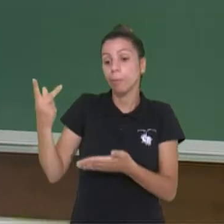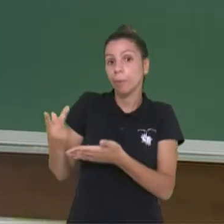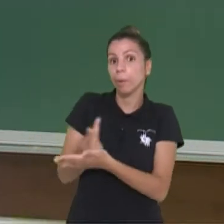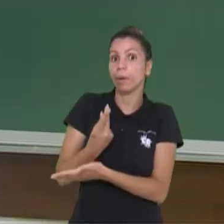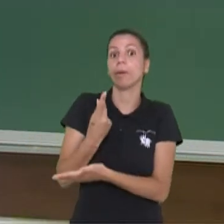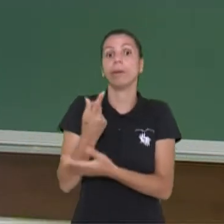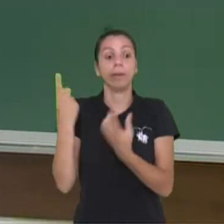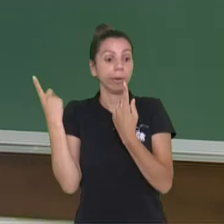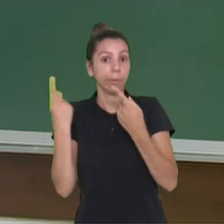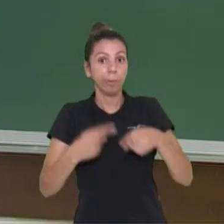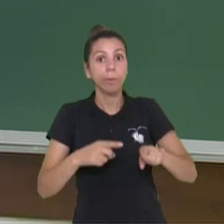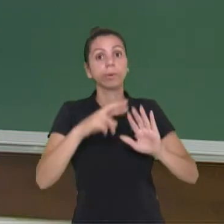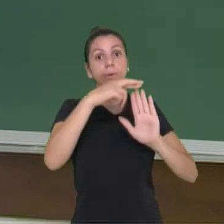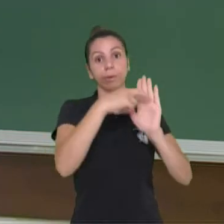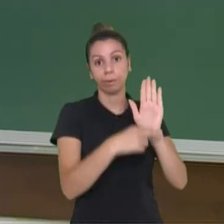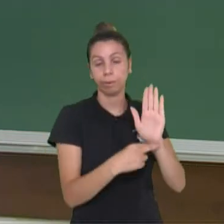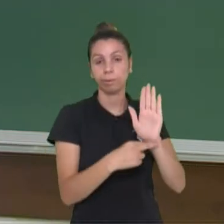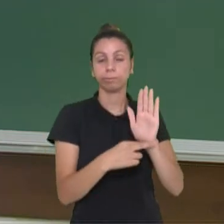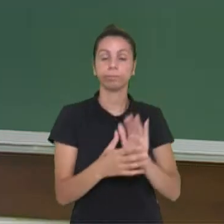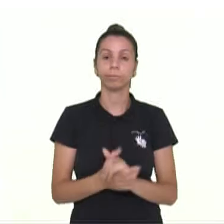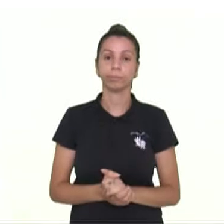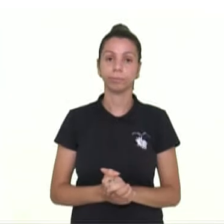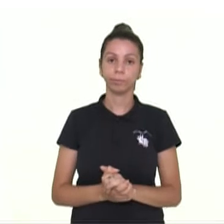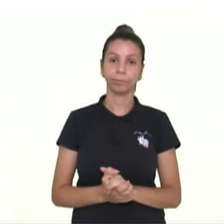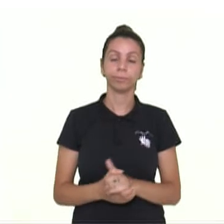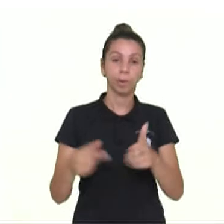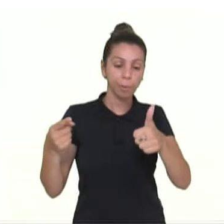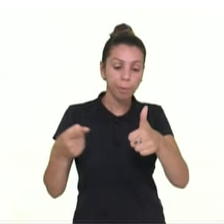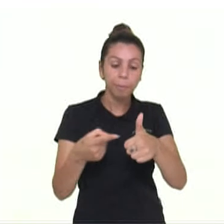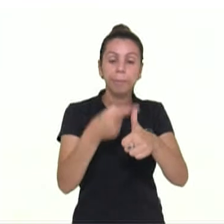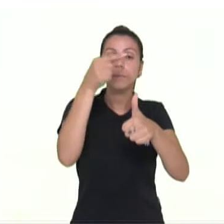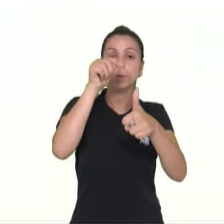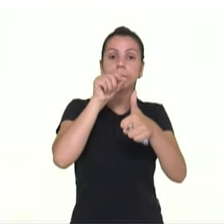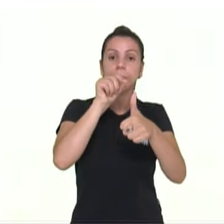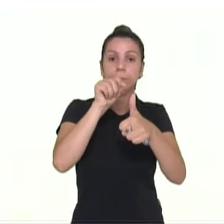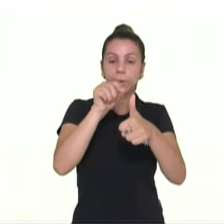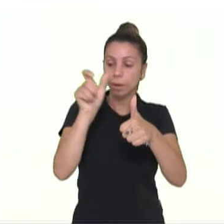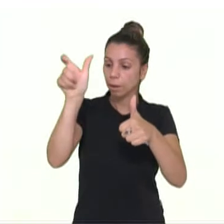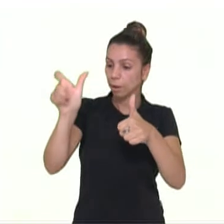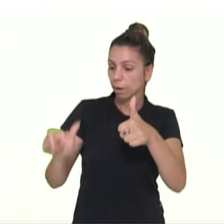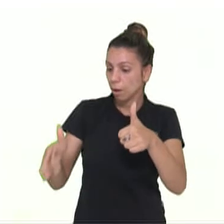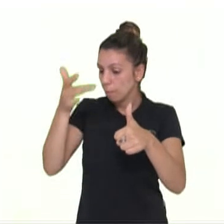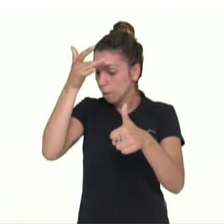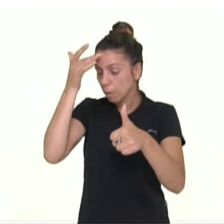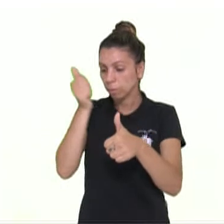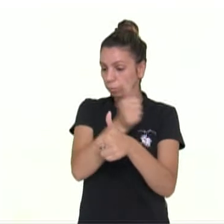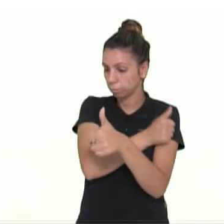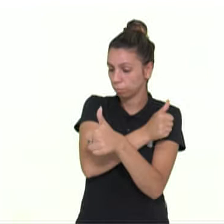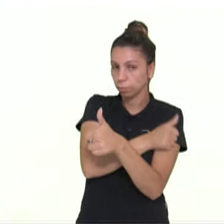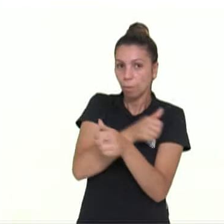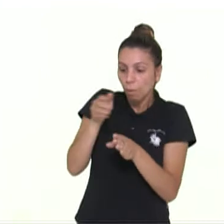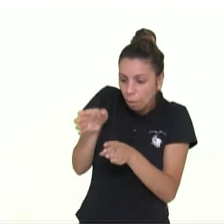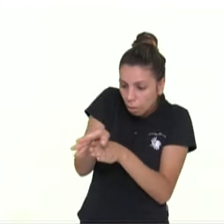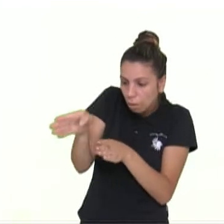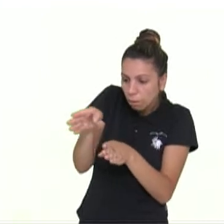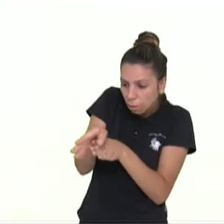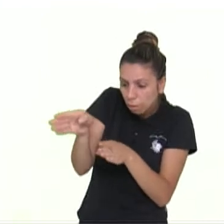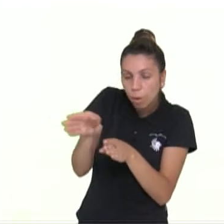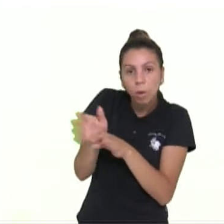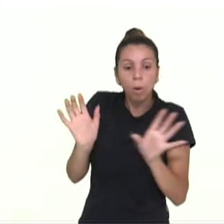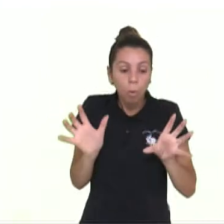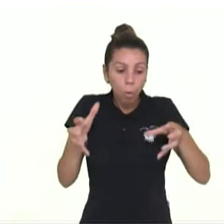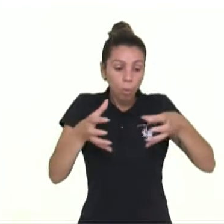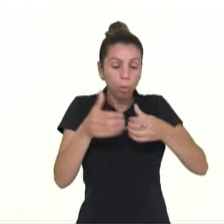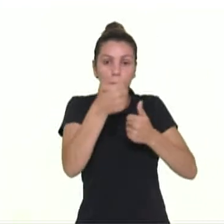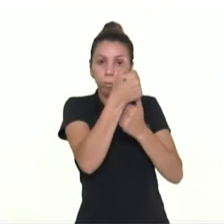a transgressão da regra? Olha lá, primeiro, orientação disciplinar com ações pedagógicas dos professores, equipe